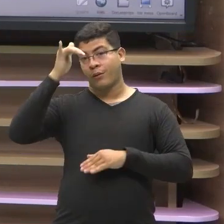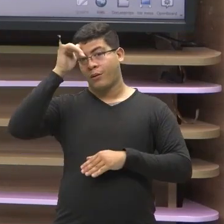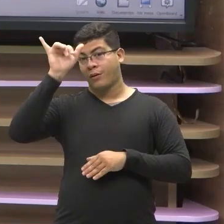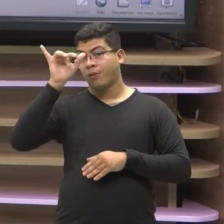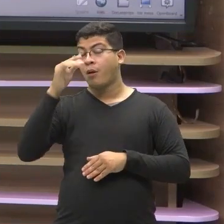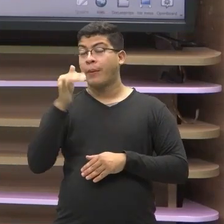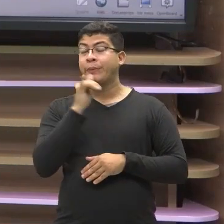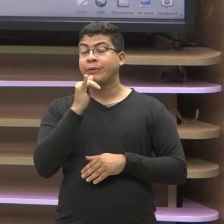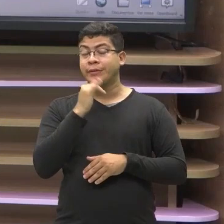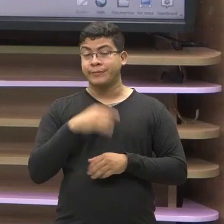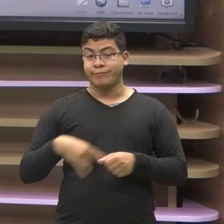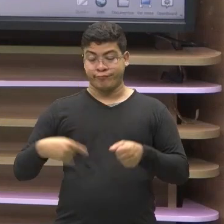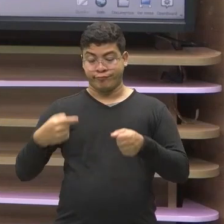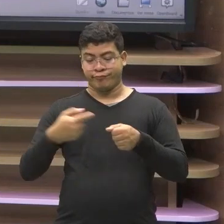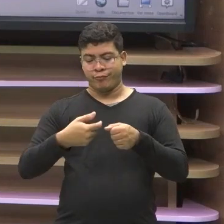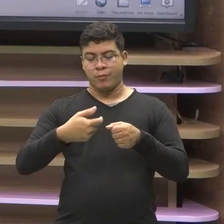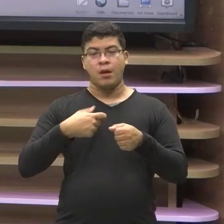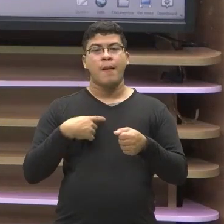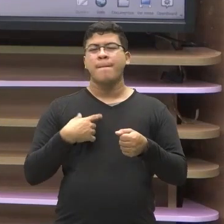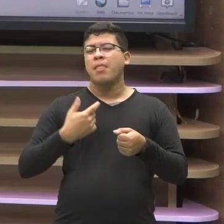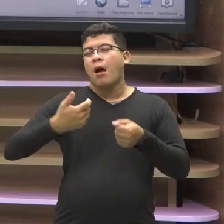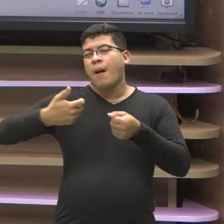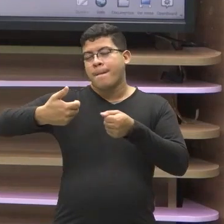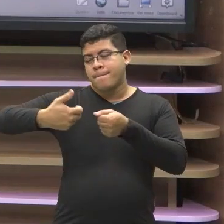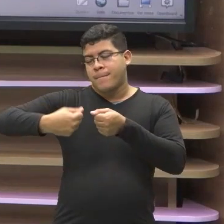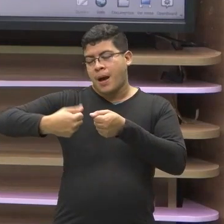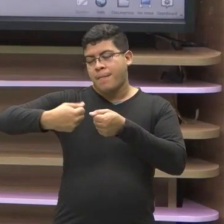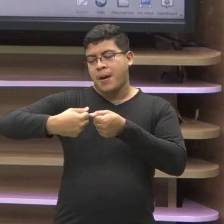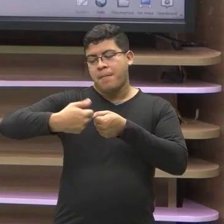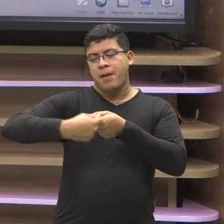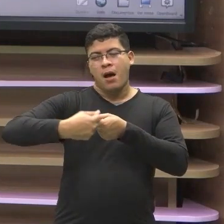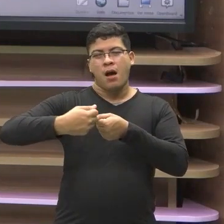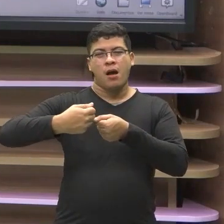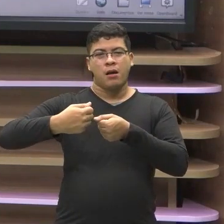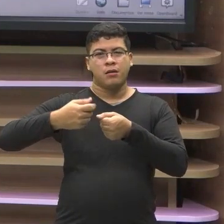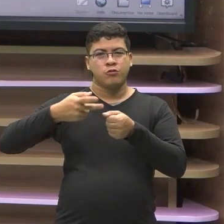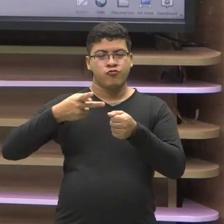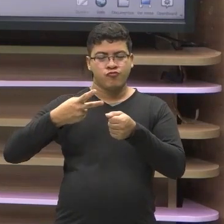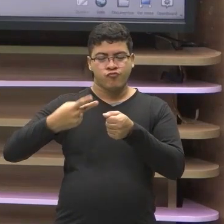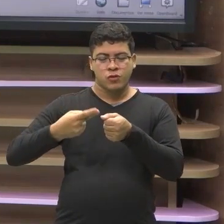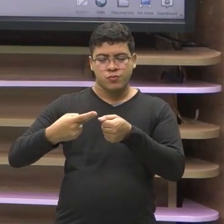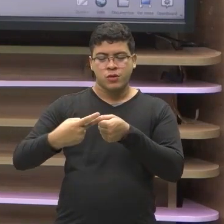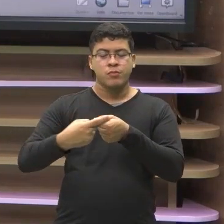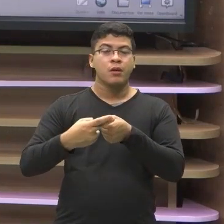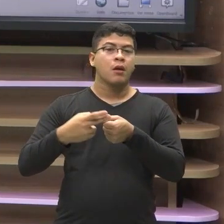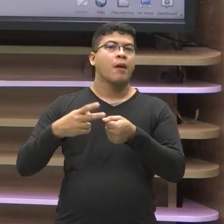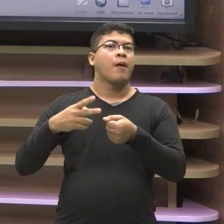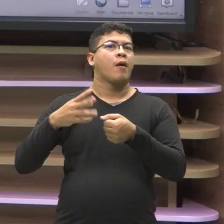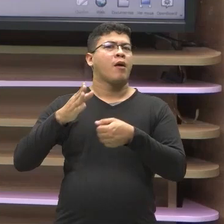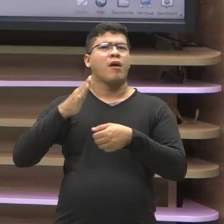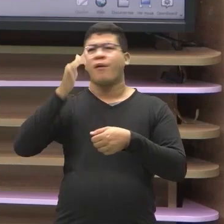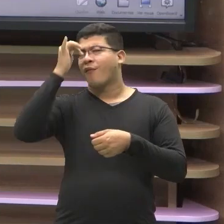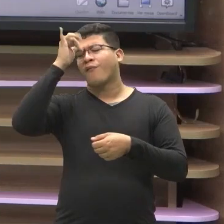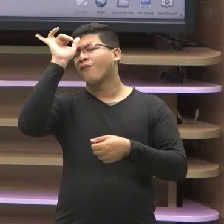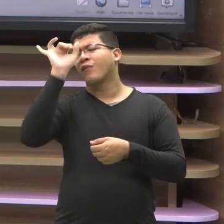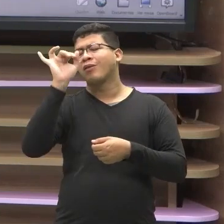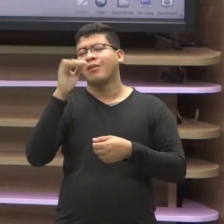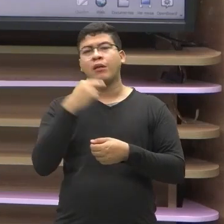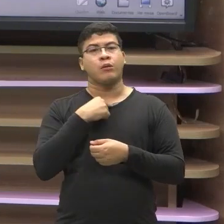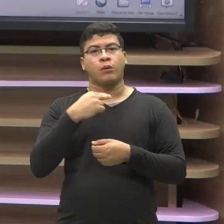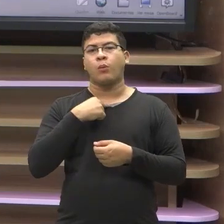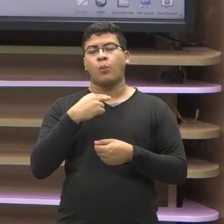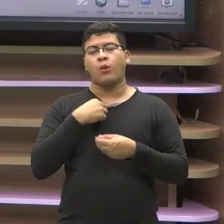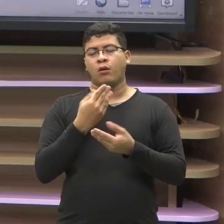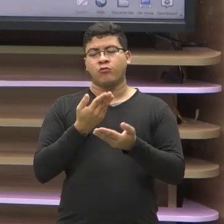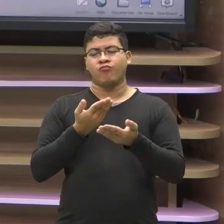unha, compartilhar esses objetos, né? Quando você vai tirar a cutícula, cortar a unha, né? Realizar aqueles cuidados ali na sua